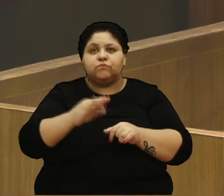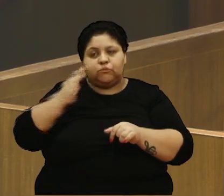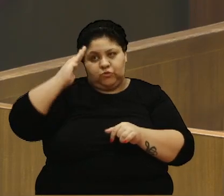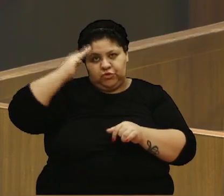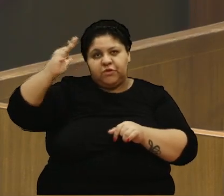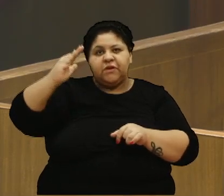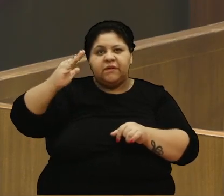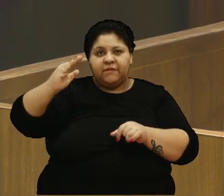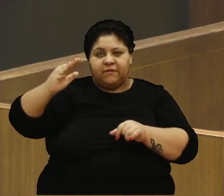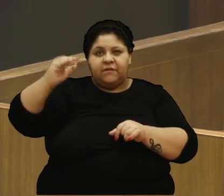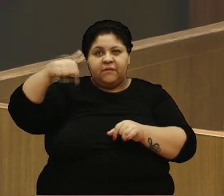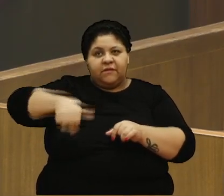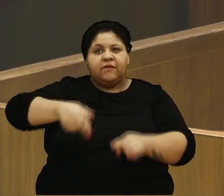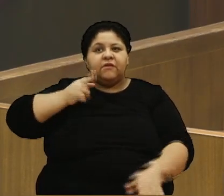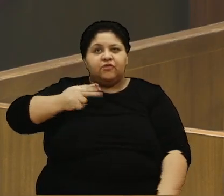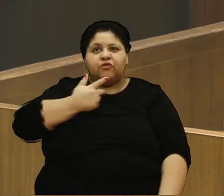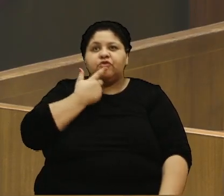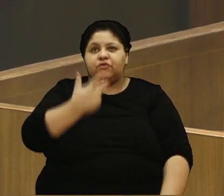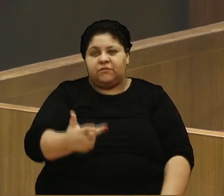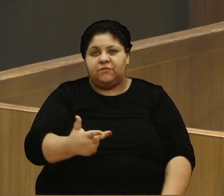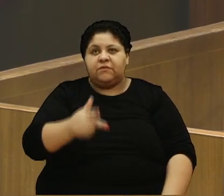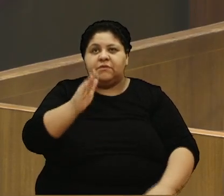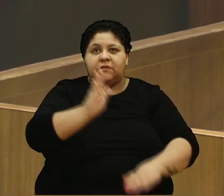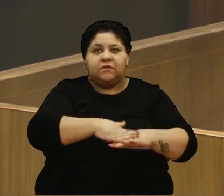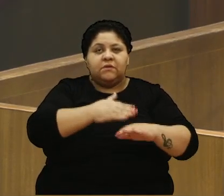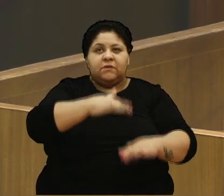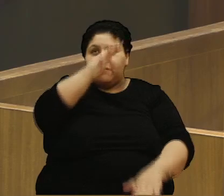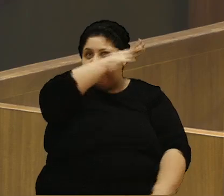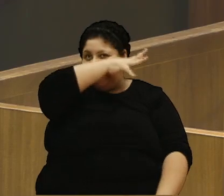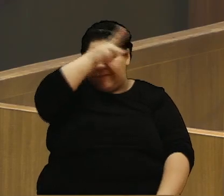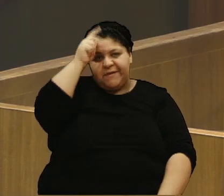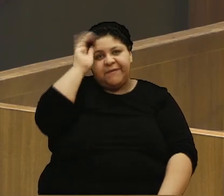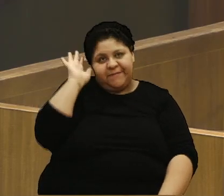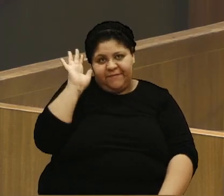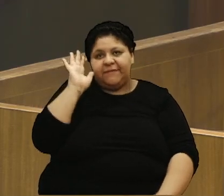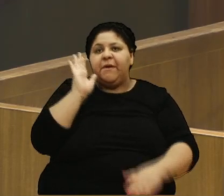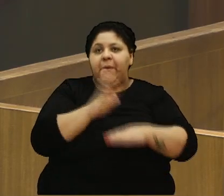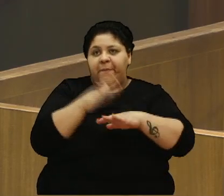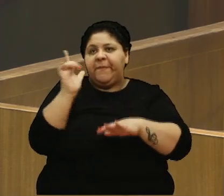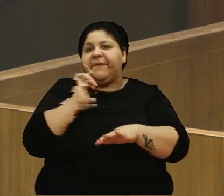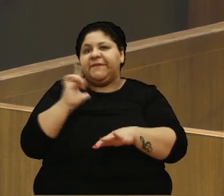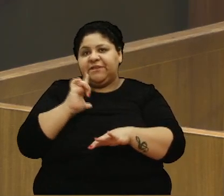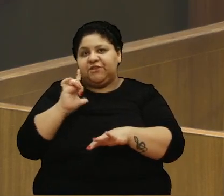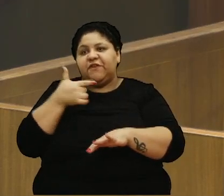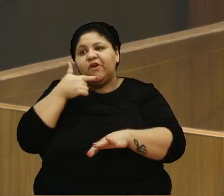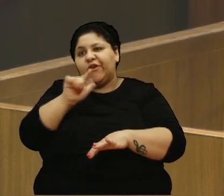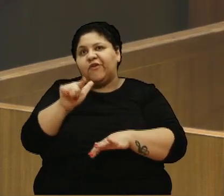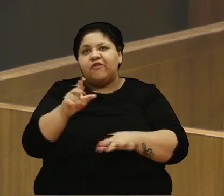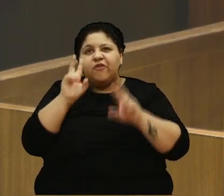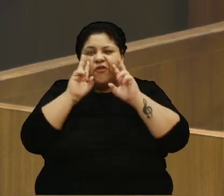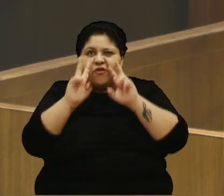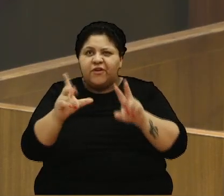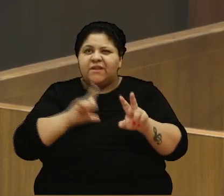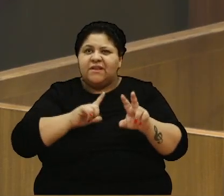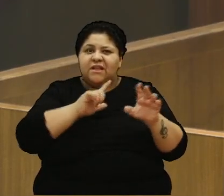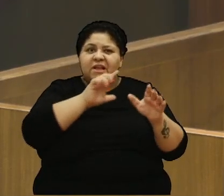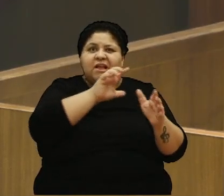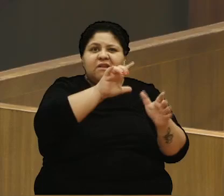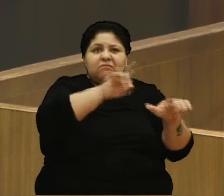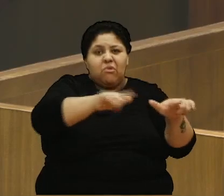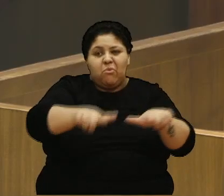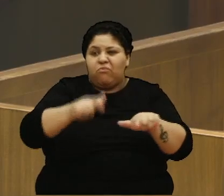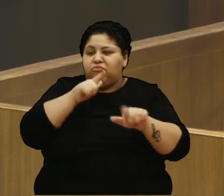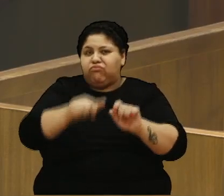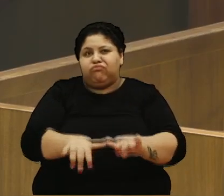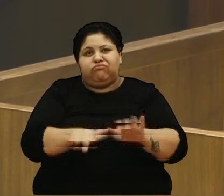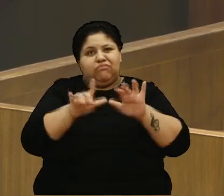também. Aqui eu sempre vou dizer que quanto mais municipalizar a coisa e mais tiver ao alcance nosso, vocês vão ver agora, já tem um monte de lugar alagado e